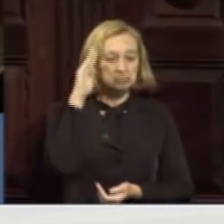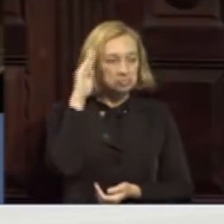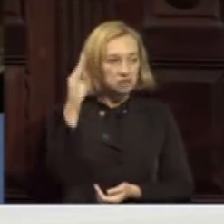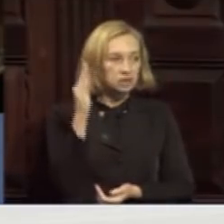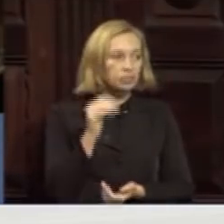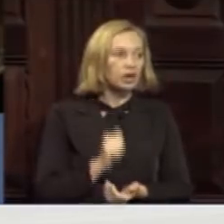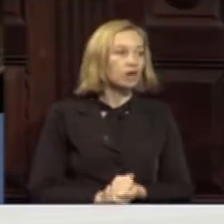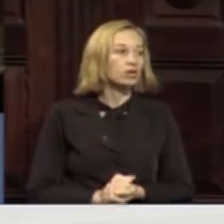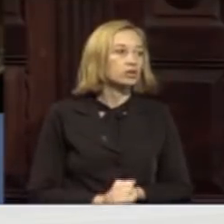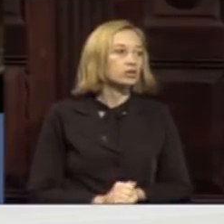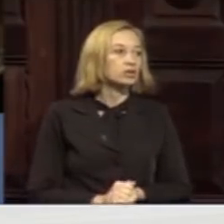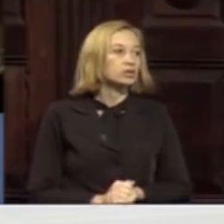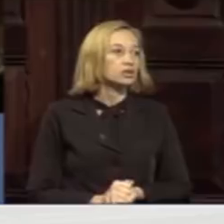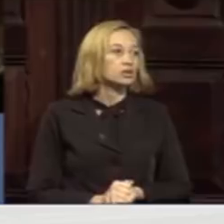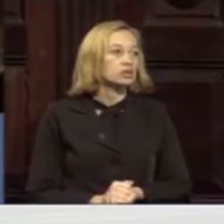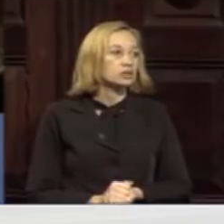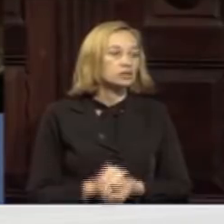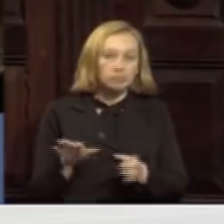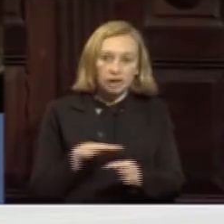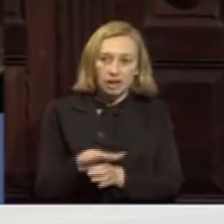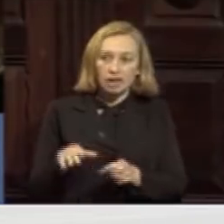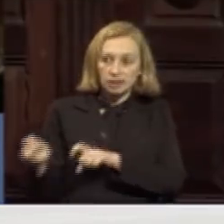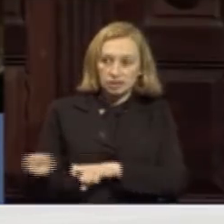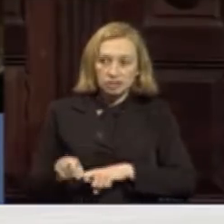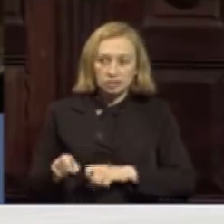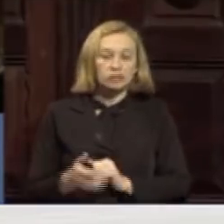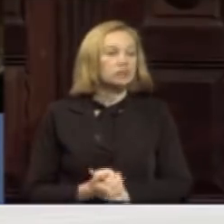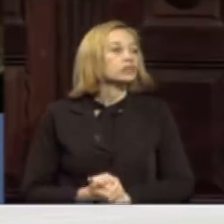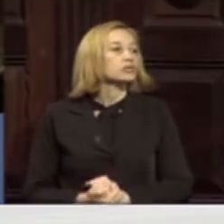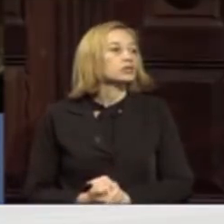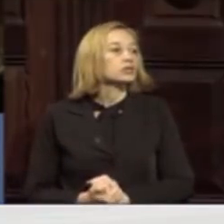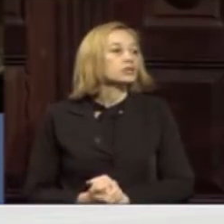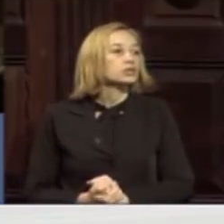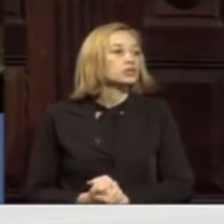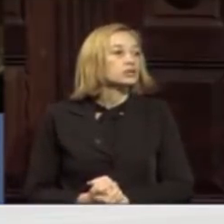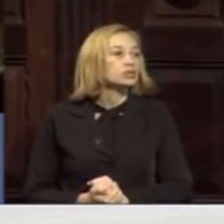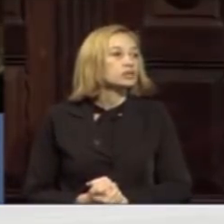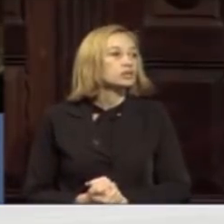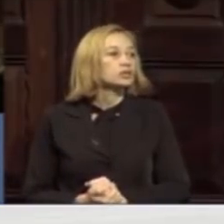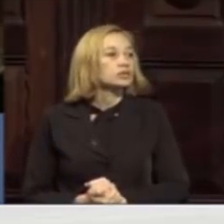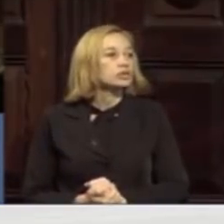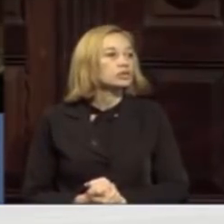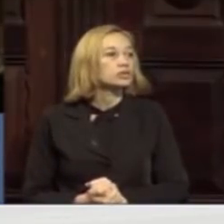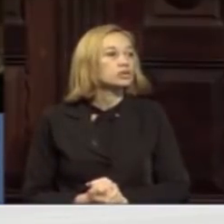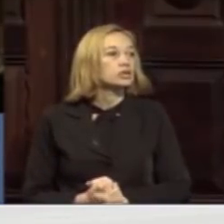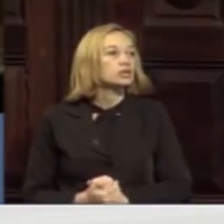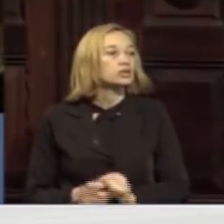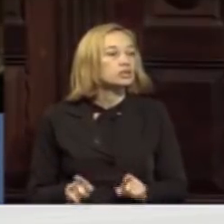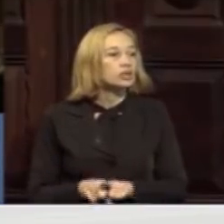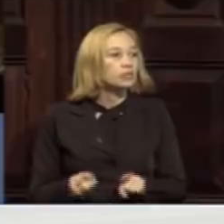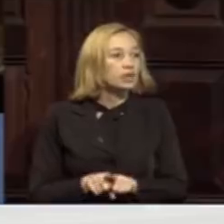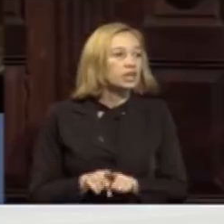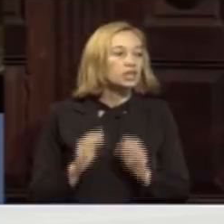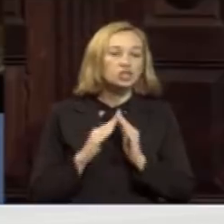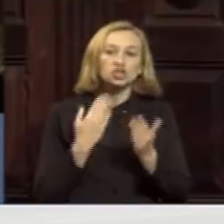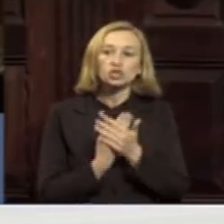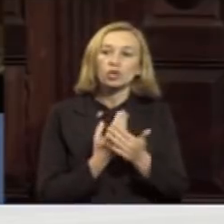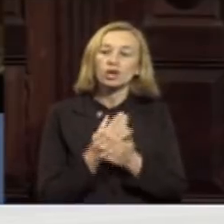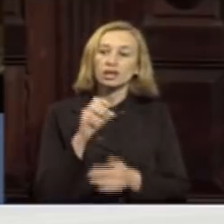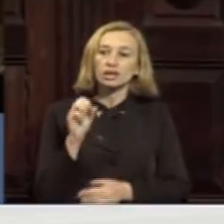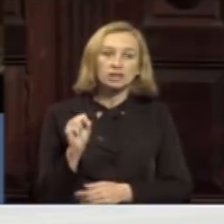de quadros para a área agrária, para a área agrícola. E o Antônio Sarlo em Campos também, escola